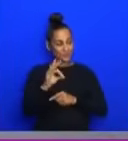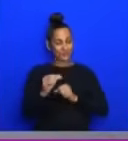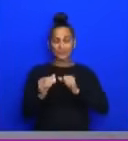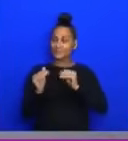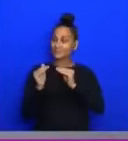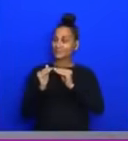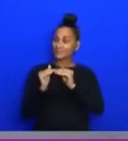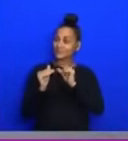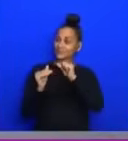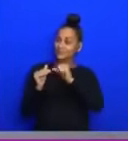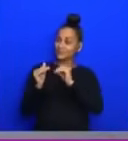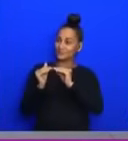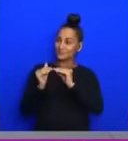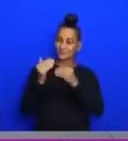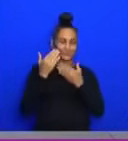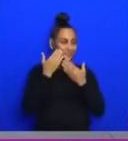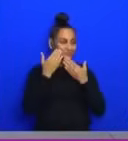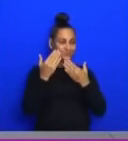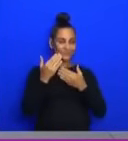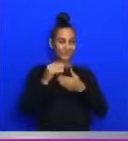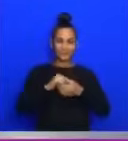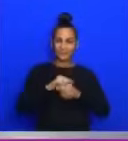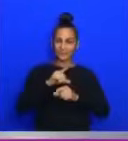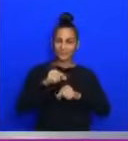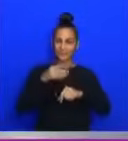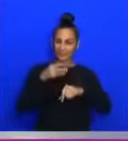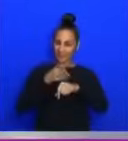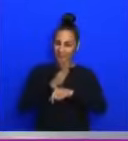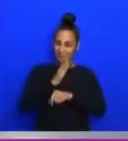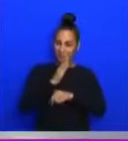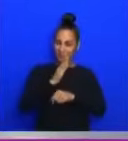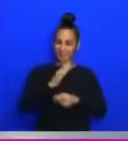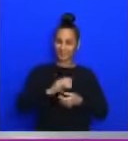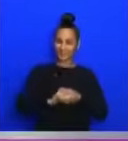Sim, confirmo. Sim, confirmo. Obrigado. Sorteio validado.